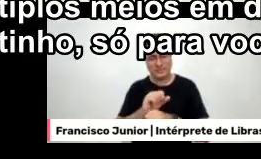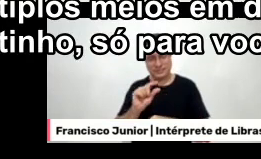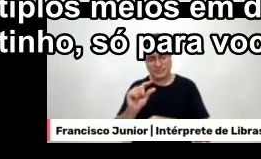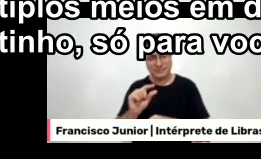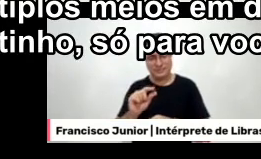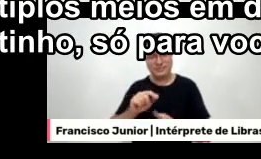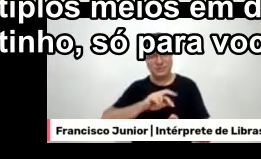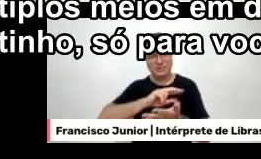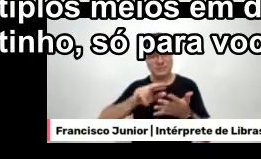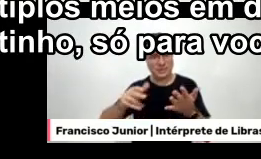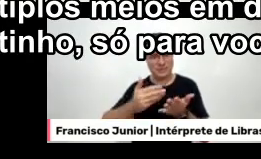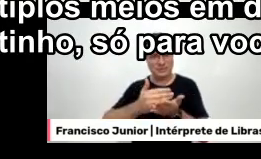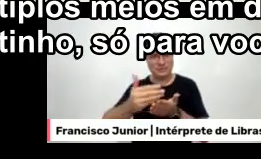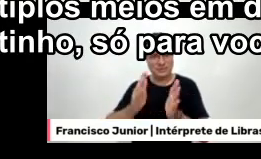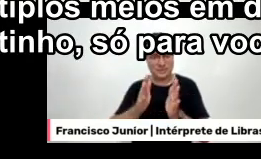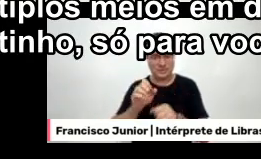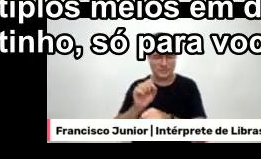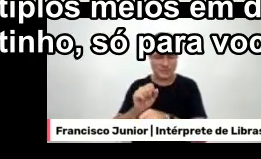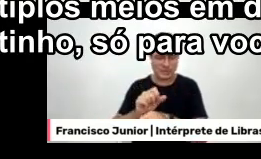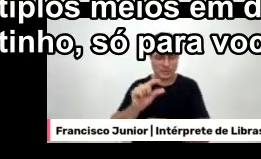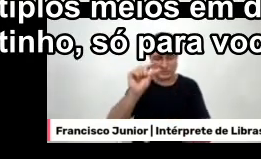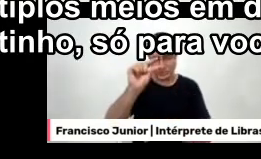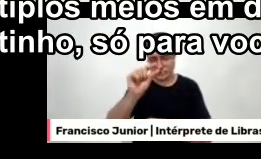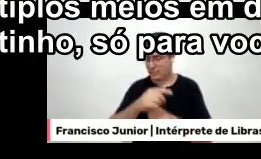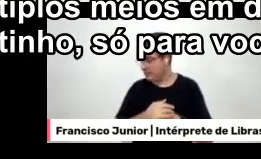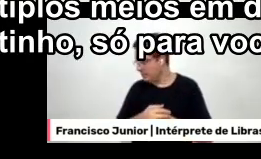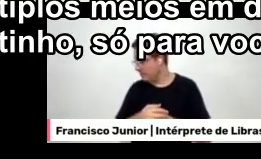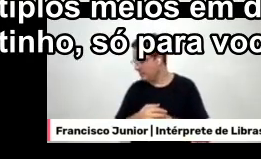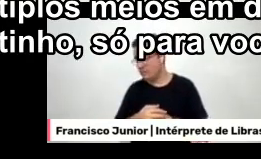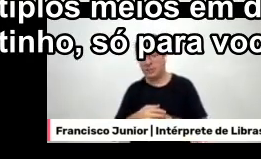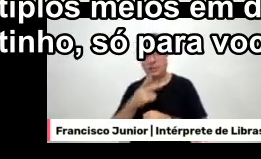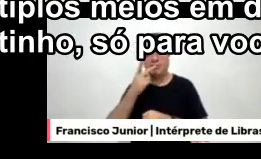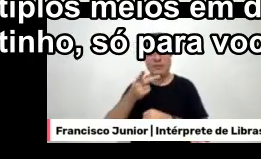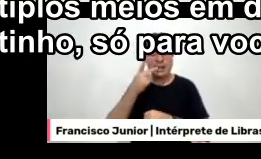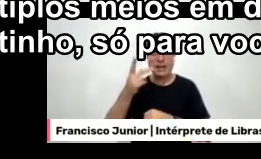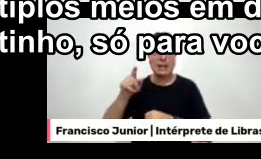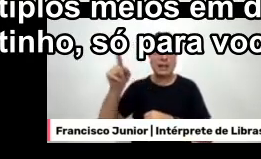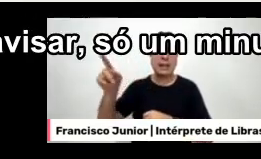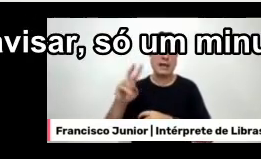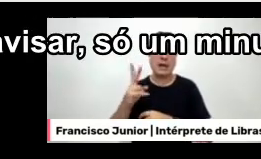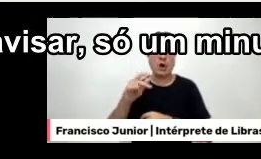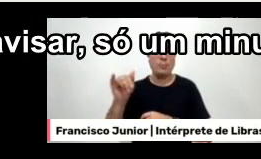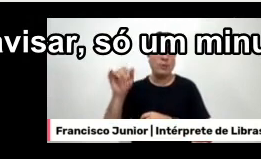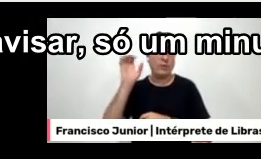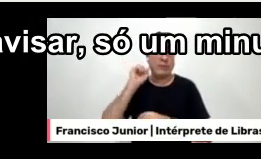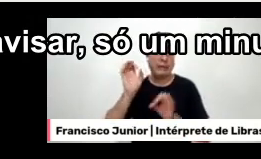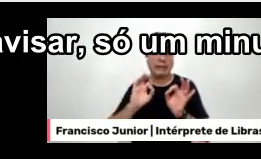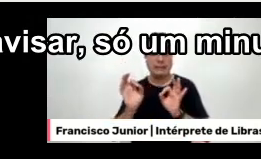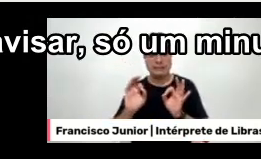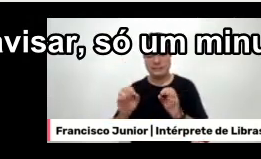múltiplos meios em diante, tá? Só espera um minutinho. Só para você não falar sem ninguém ouvir.